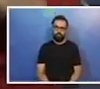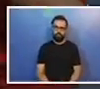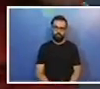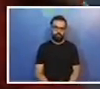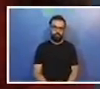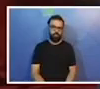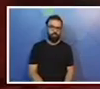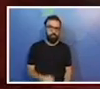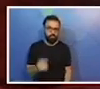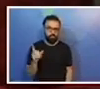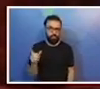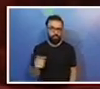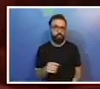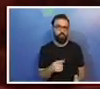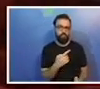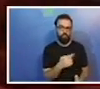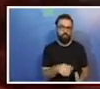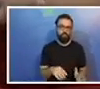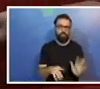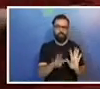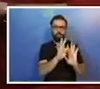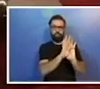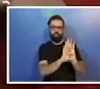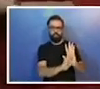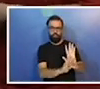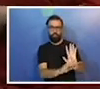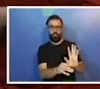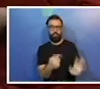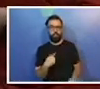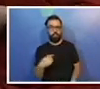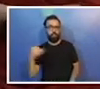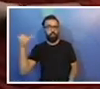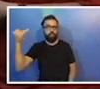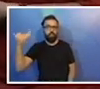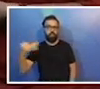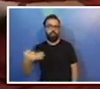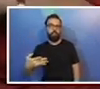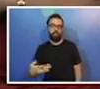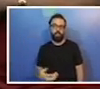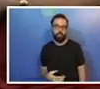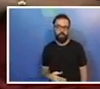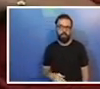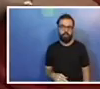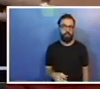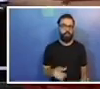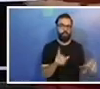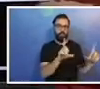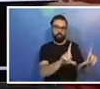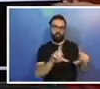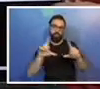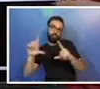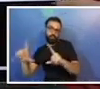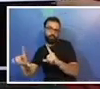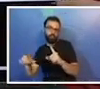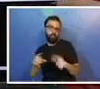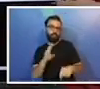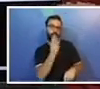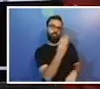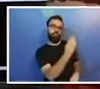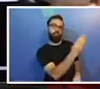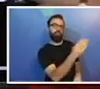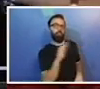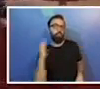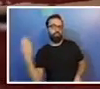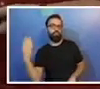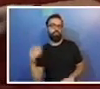Esse texto vocês vão ler em casa, a professora vai explicar. Olha aqui as imagens. Aqui nós temos 2 espécies de tubarão,